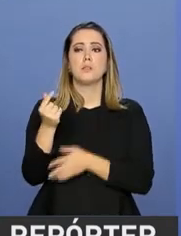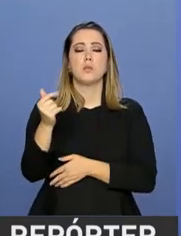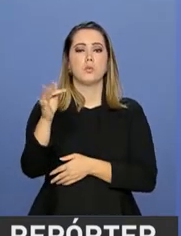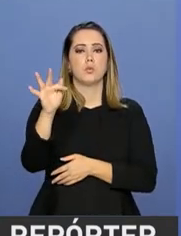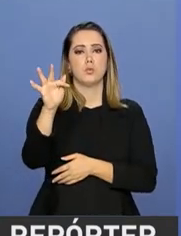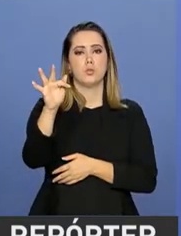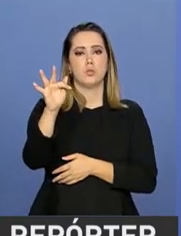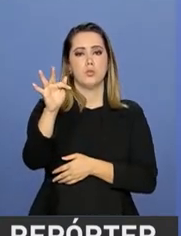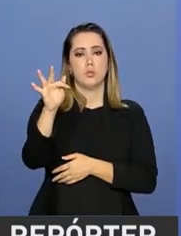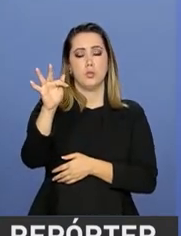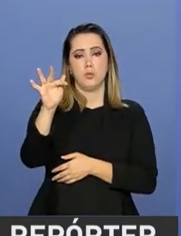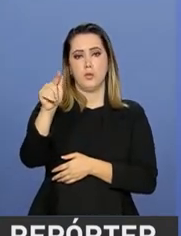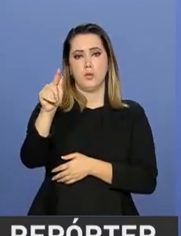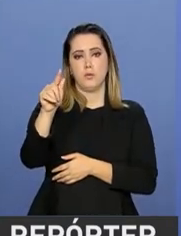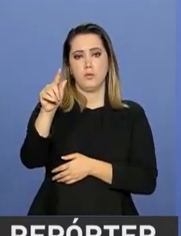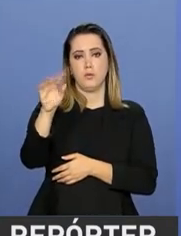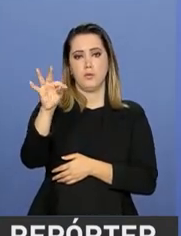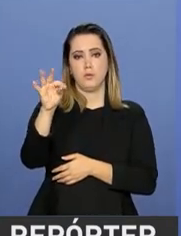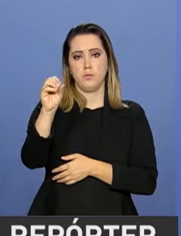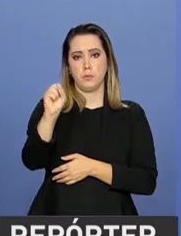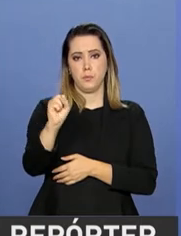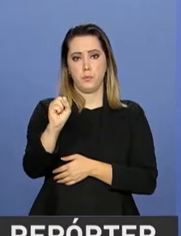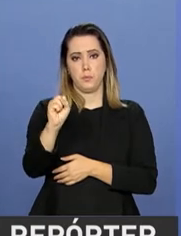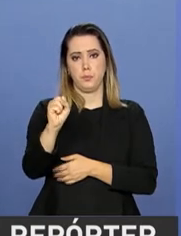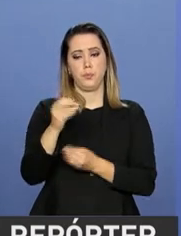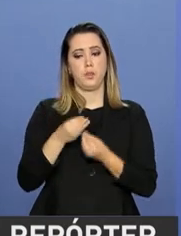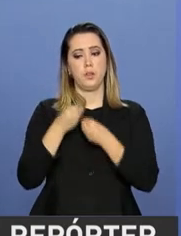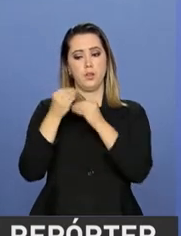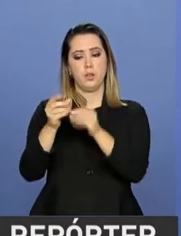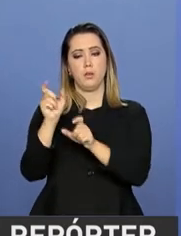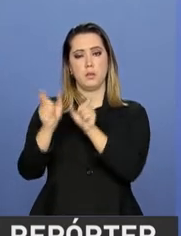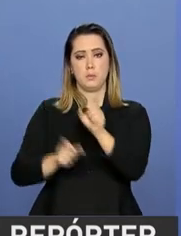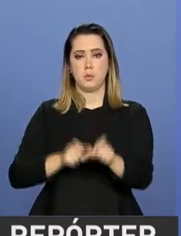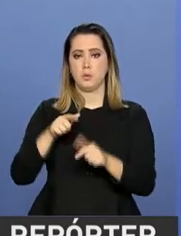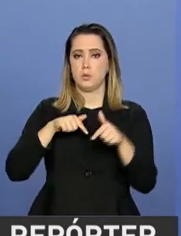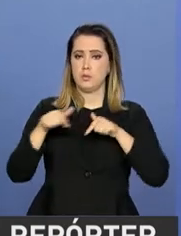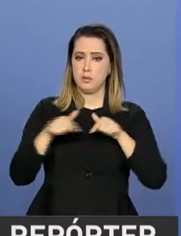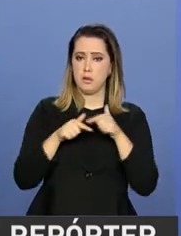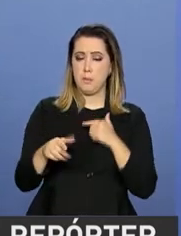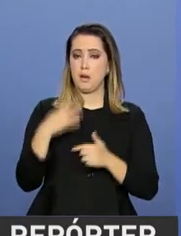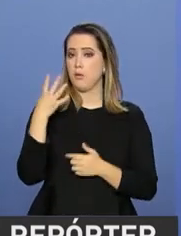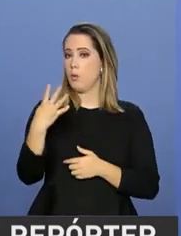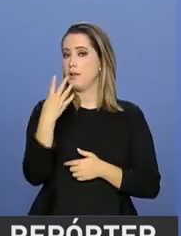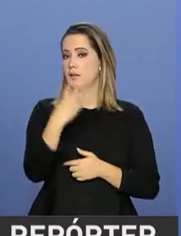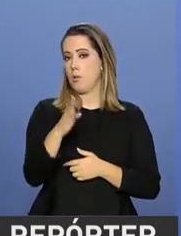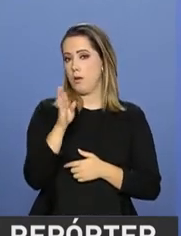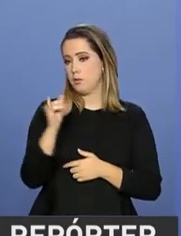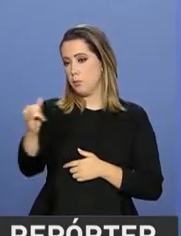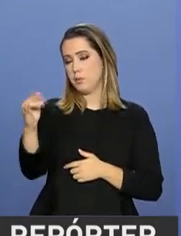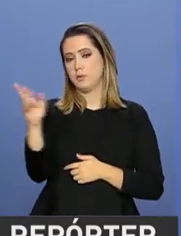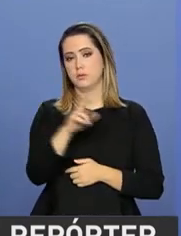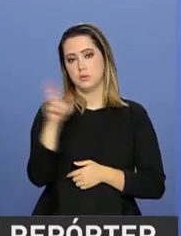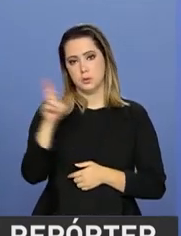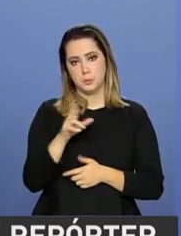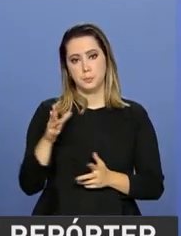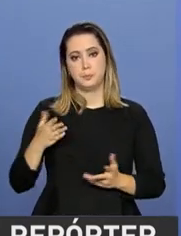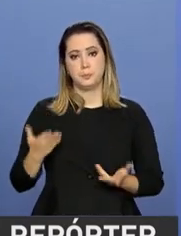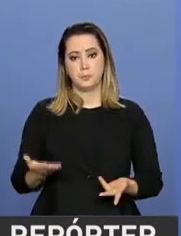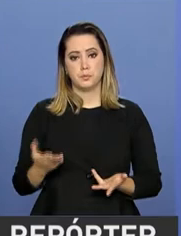devolveu aos cotistas do fgts 44 bilhões de reais que